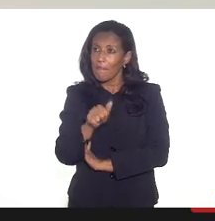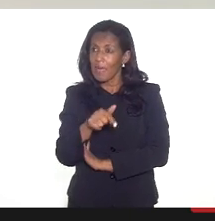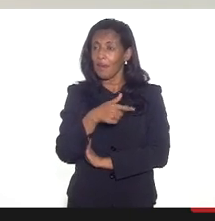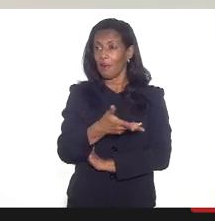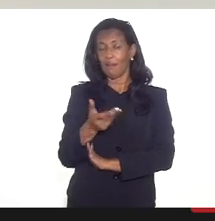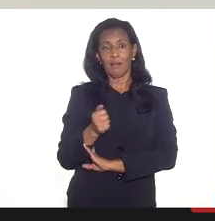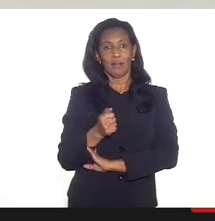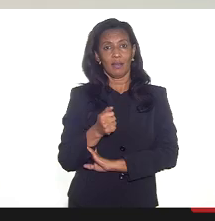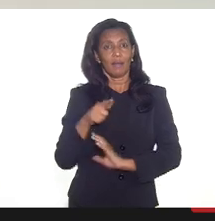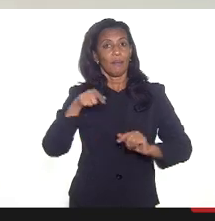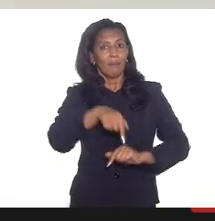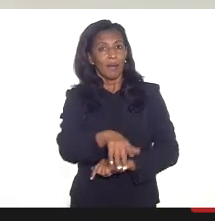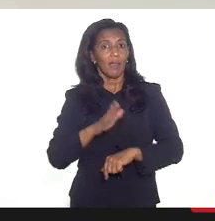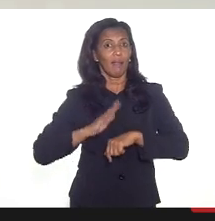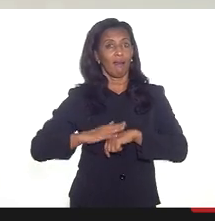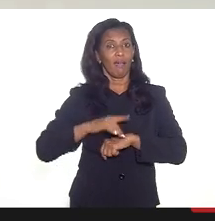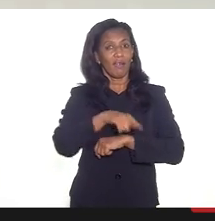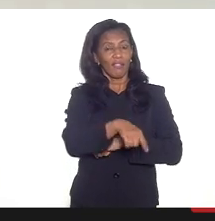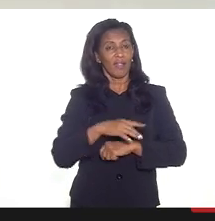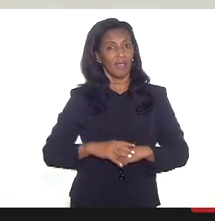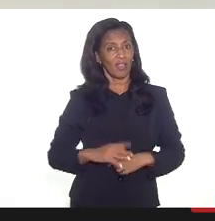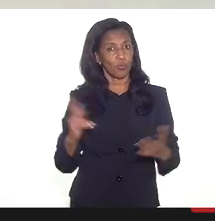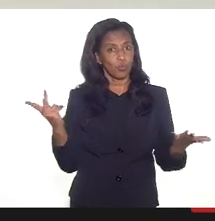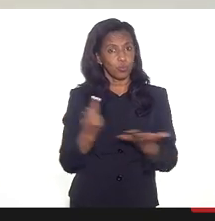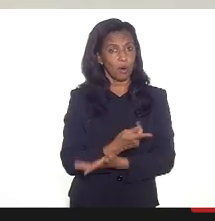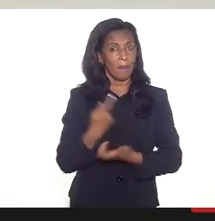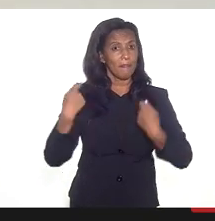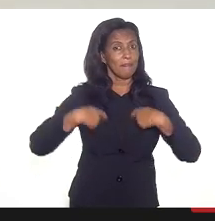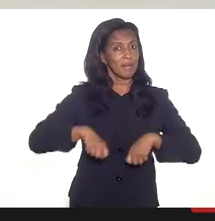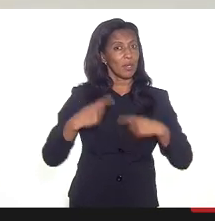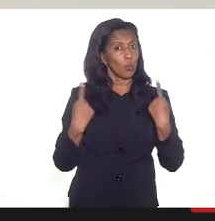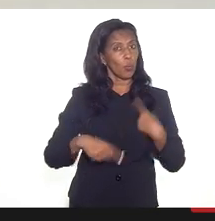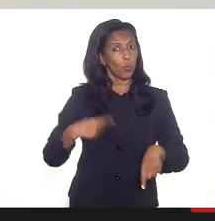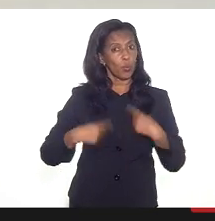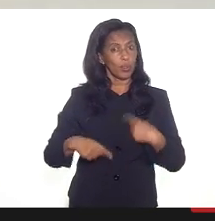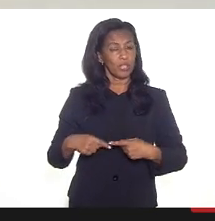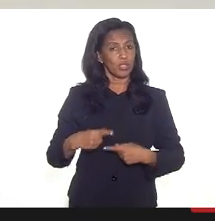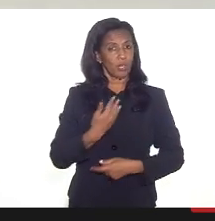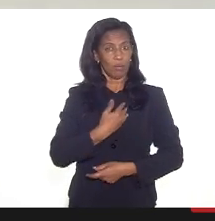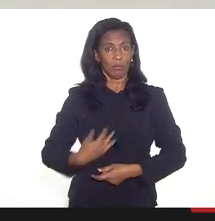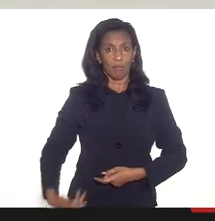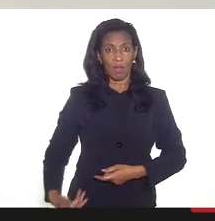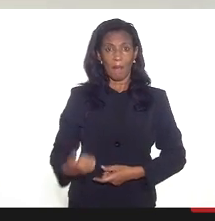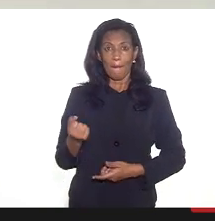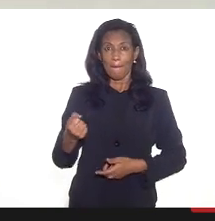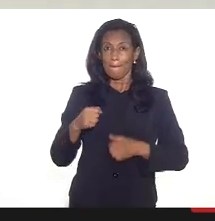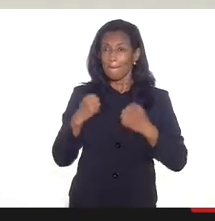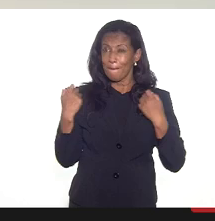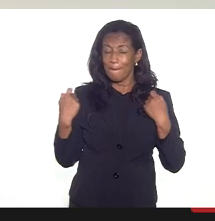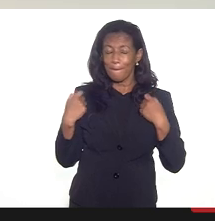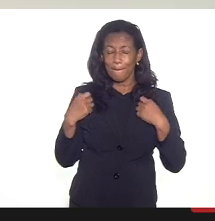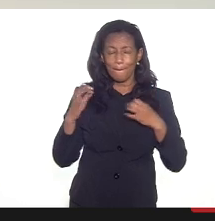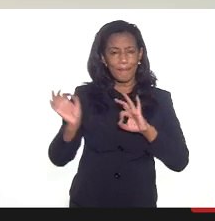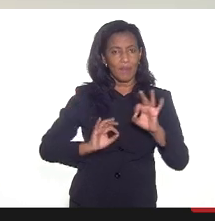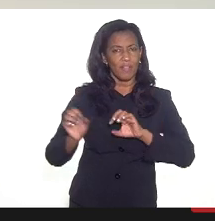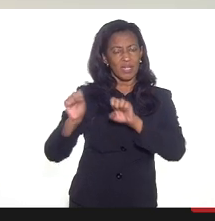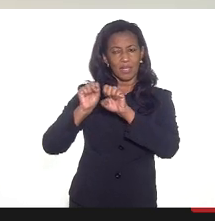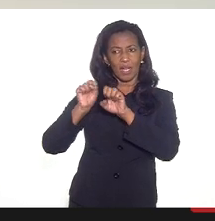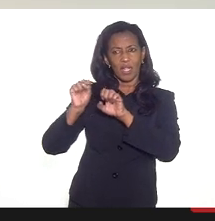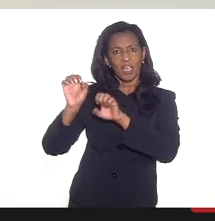que ela seja, de fato, efetivada, nós precisamos de políticas públicas bem estruturadas